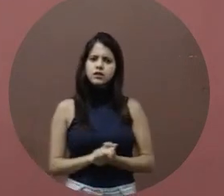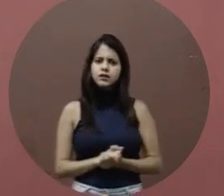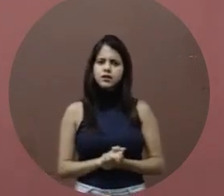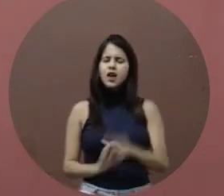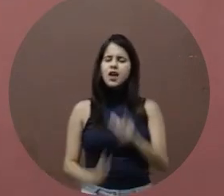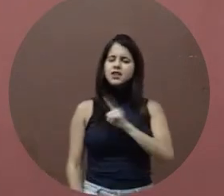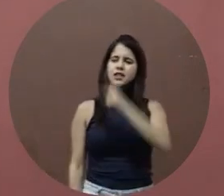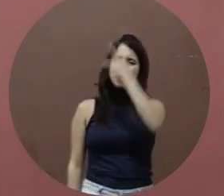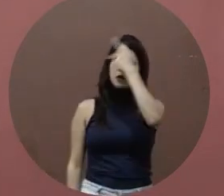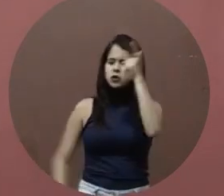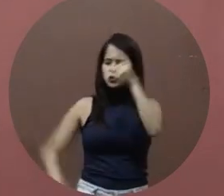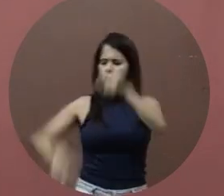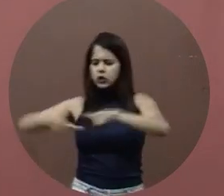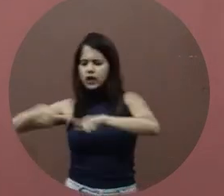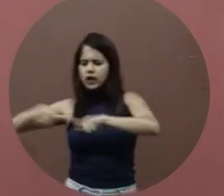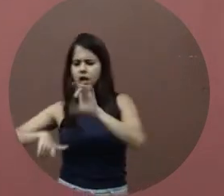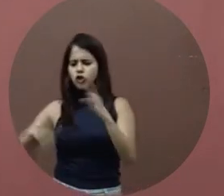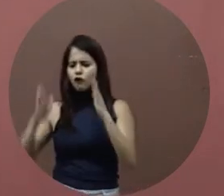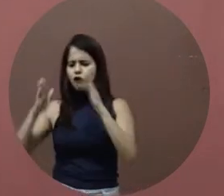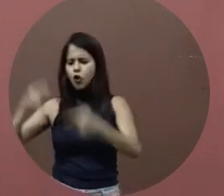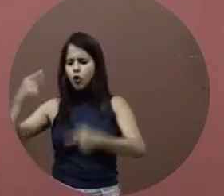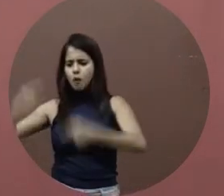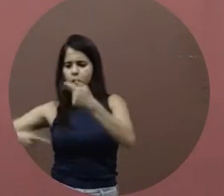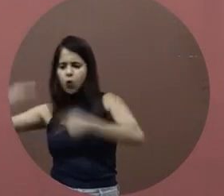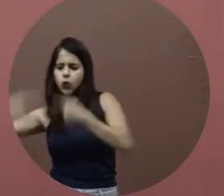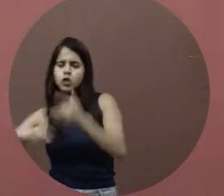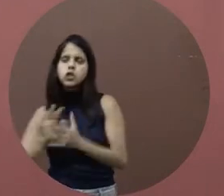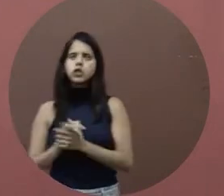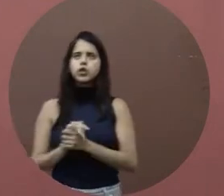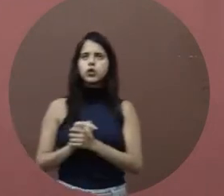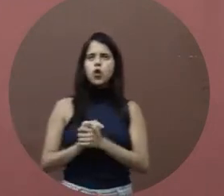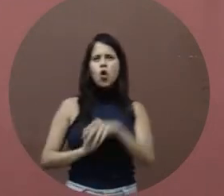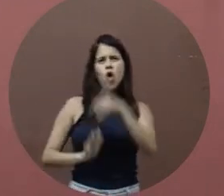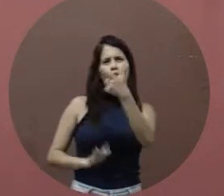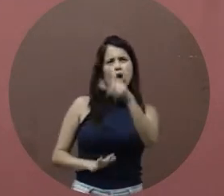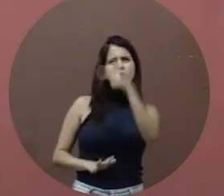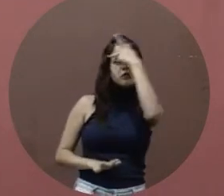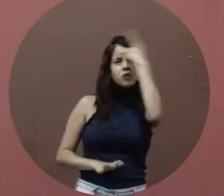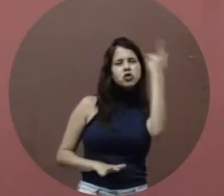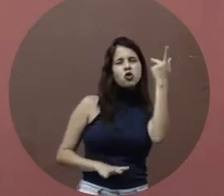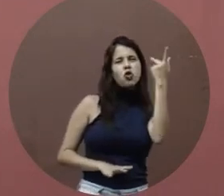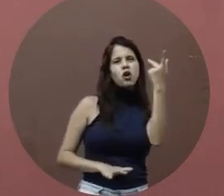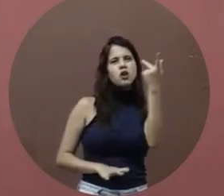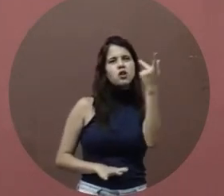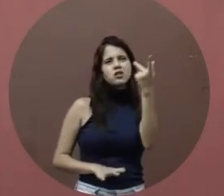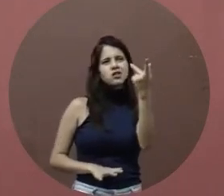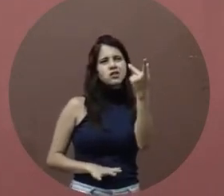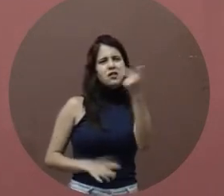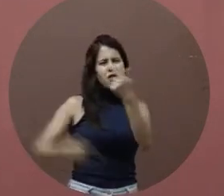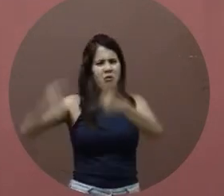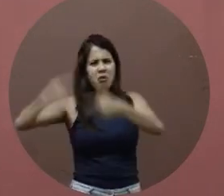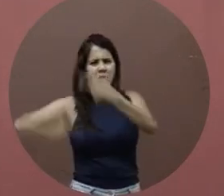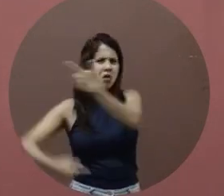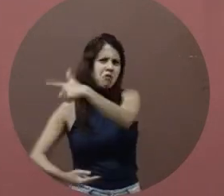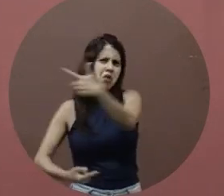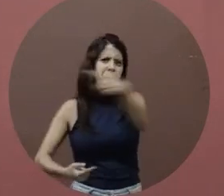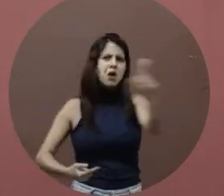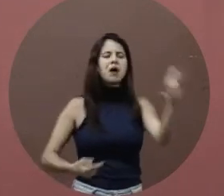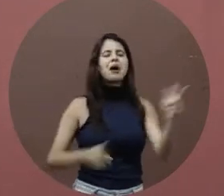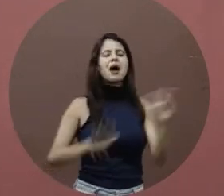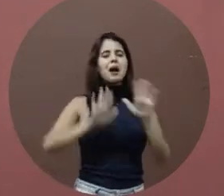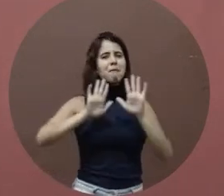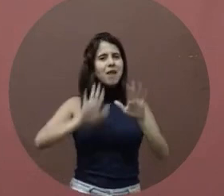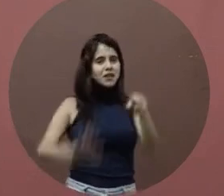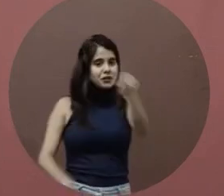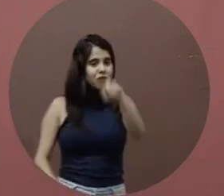Tem gente que trabalha para político. Tem outros que trabalham para deputado, prefeito, o que for. Você